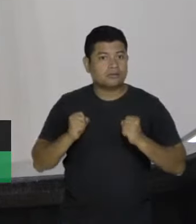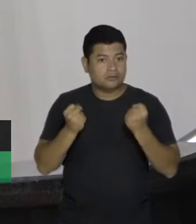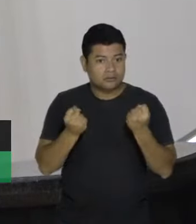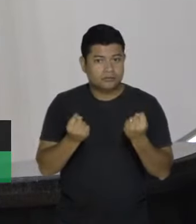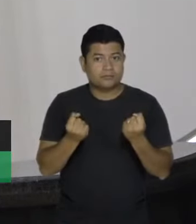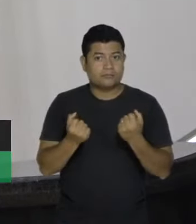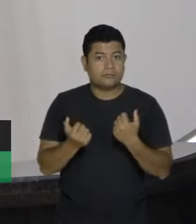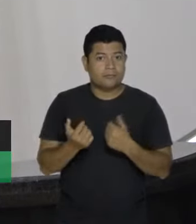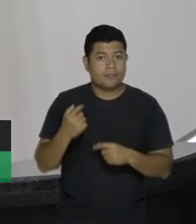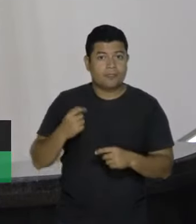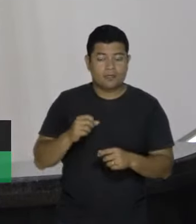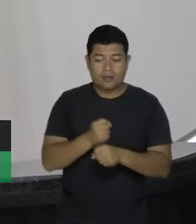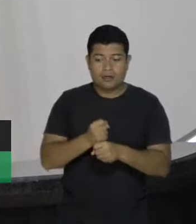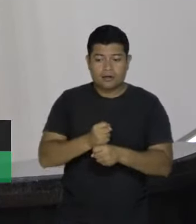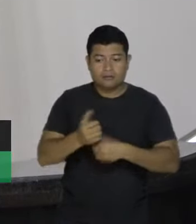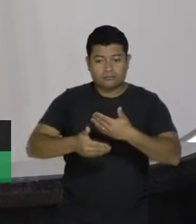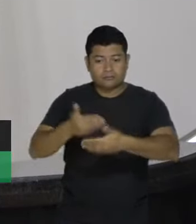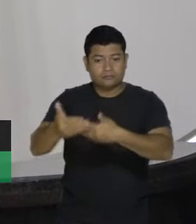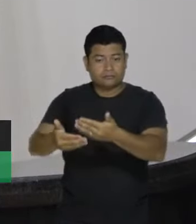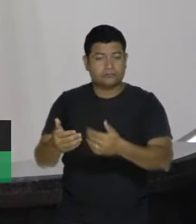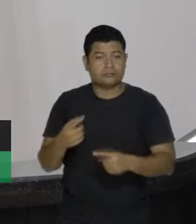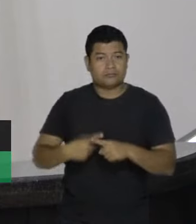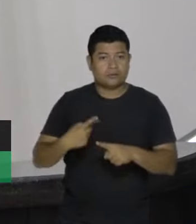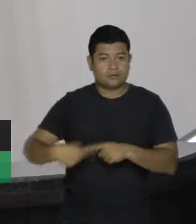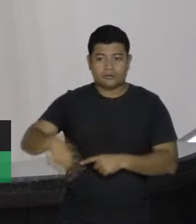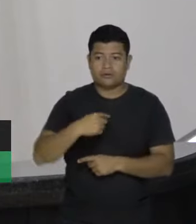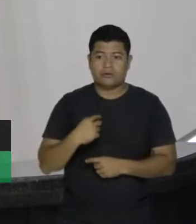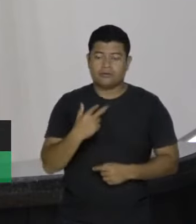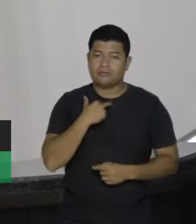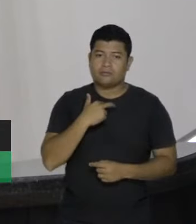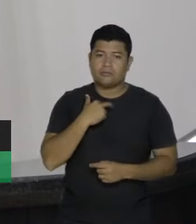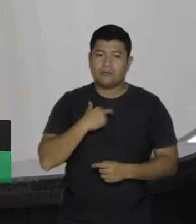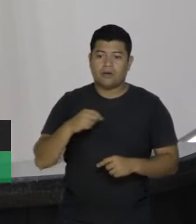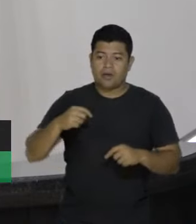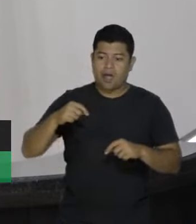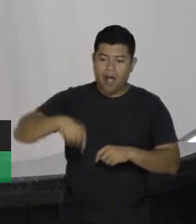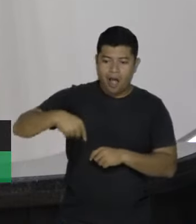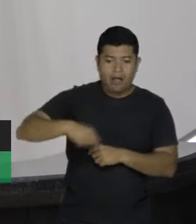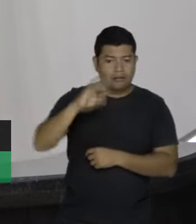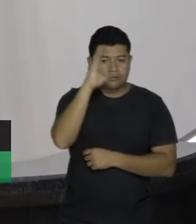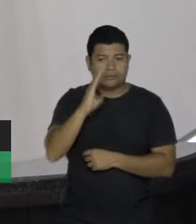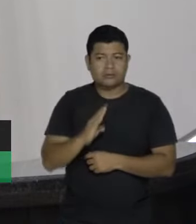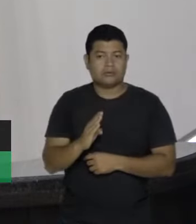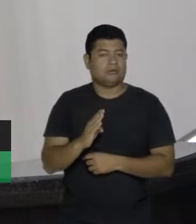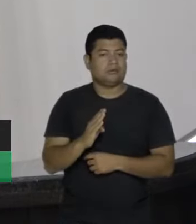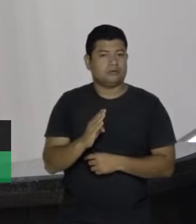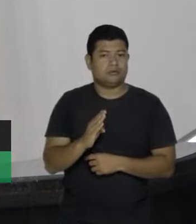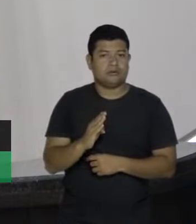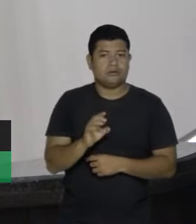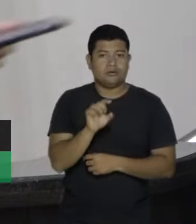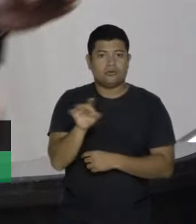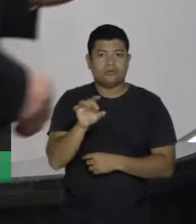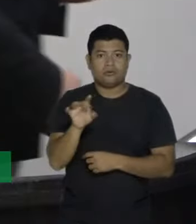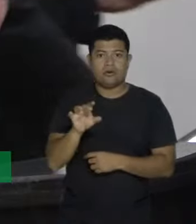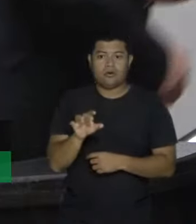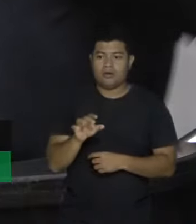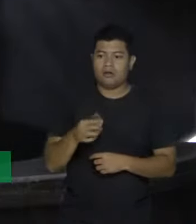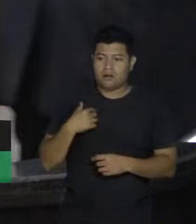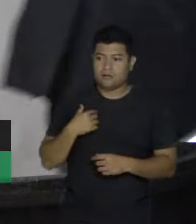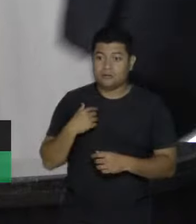nós não podemos mais sermos um país que apenas reage